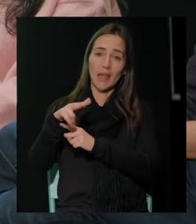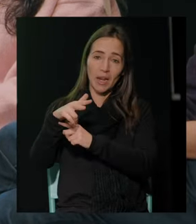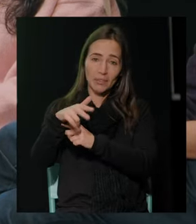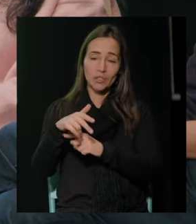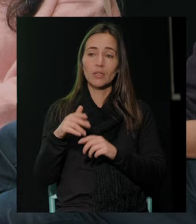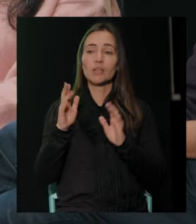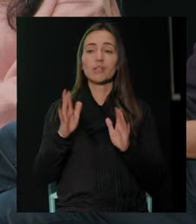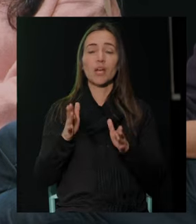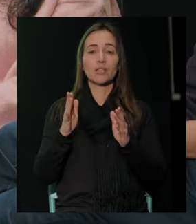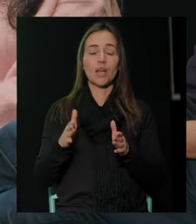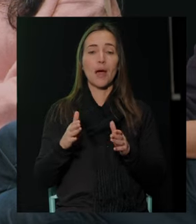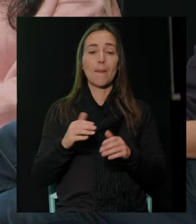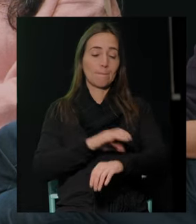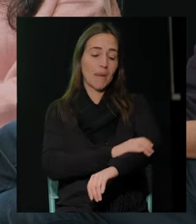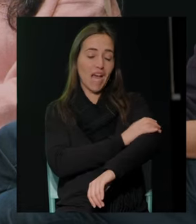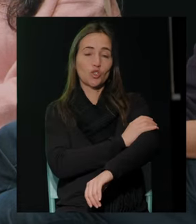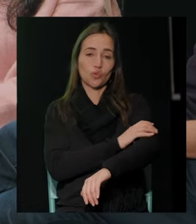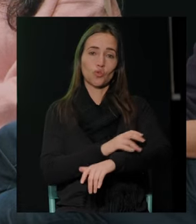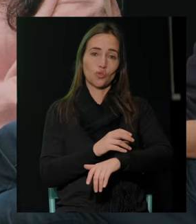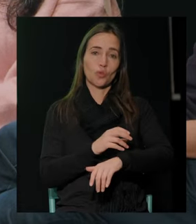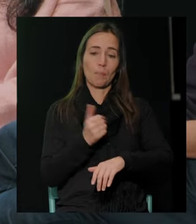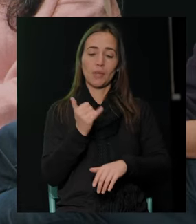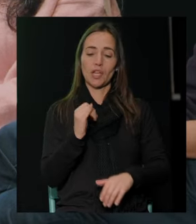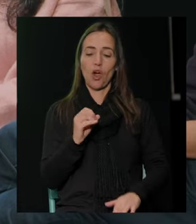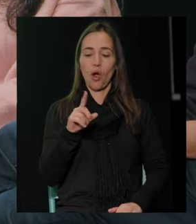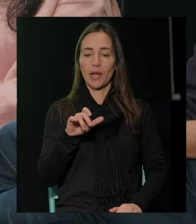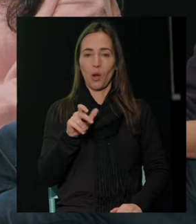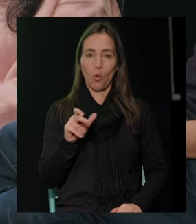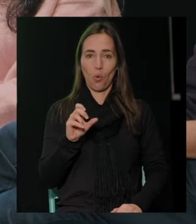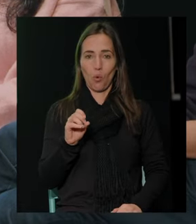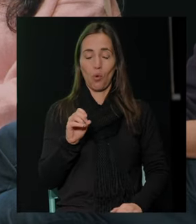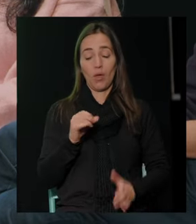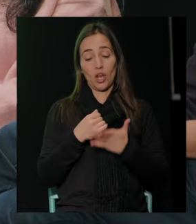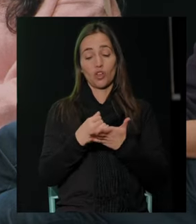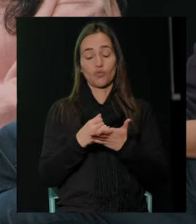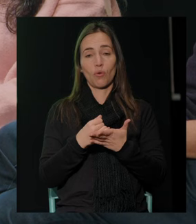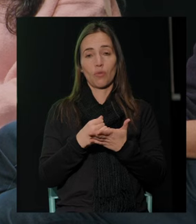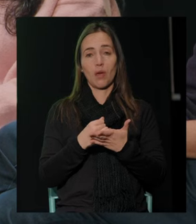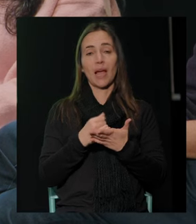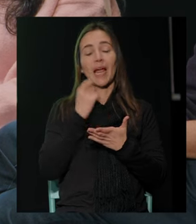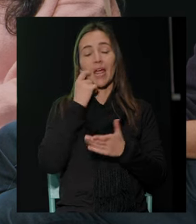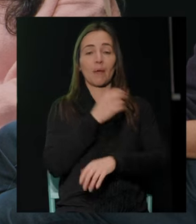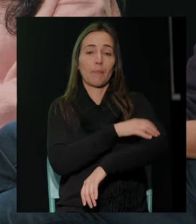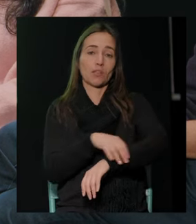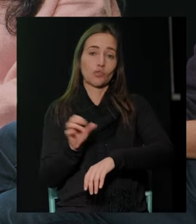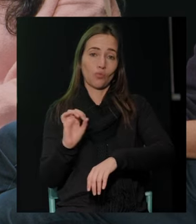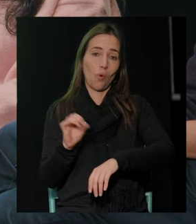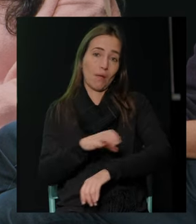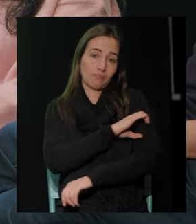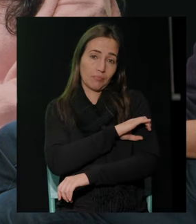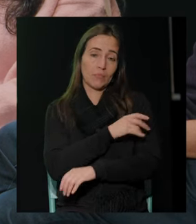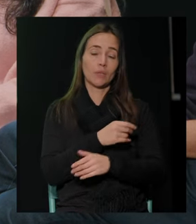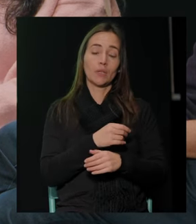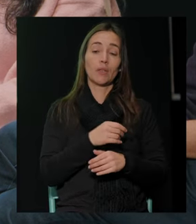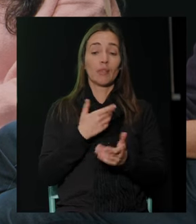desenvolveram braços biónicos que servem como prótese. Portanto, são coisas muito concretas e muito altamente tecnológicas. Mas enfim, é